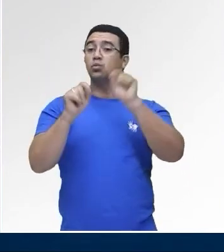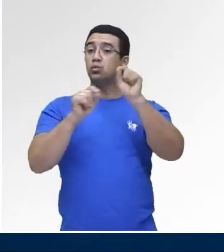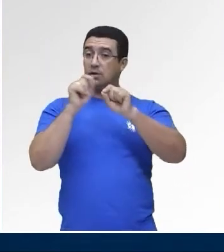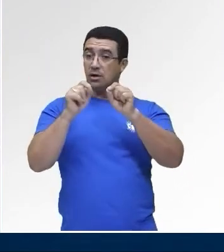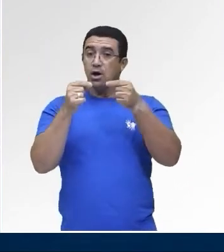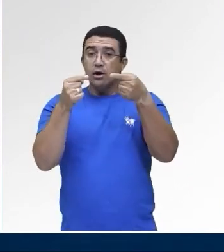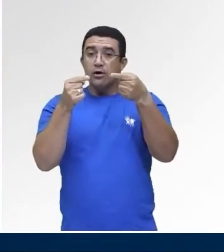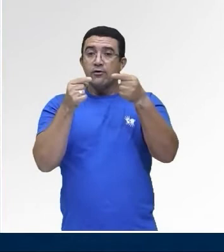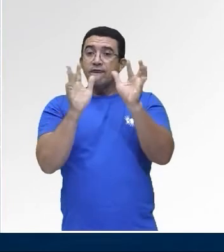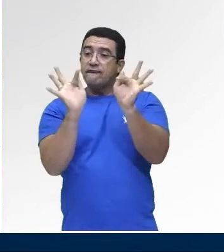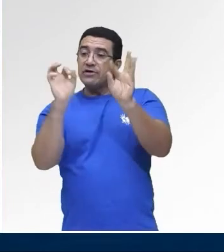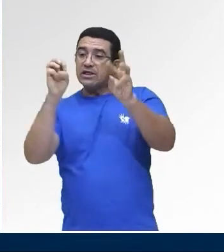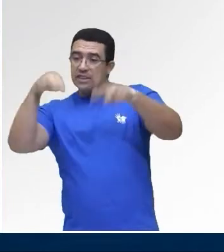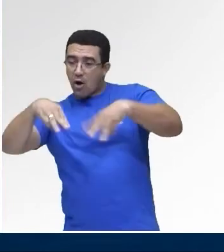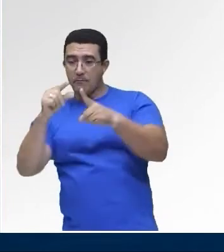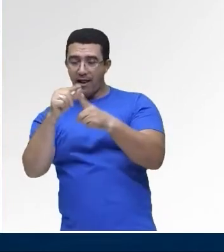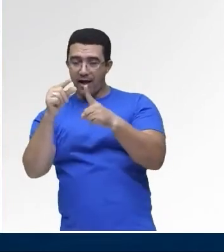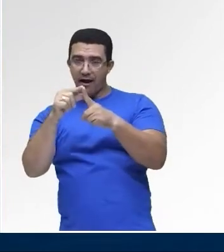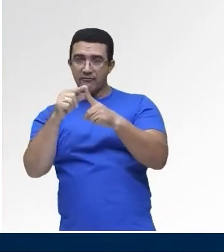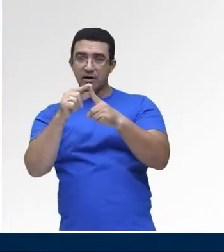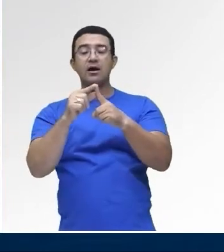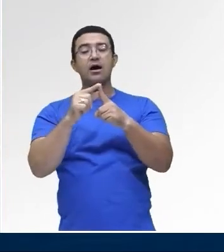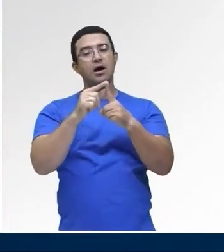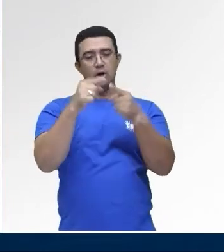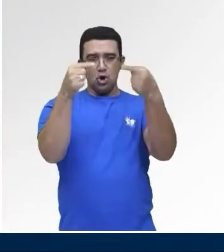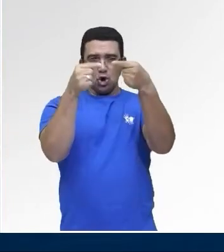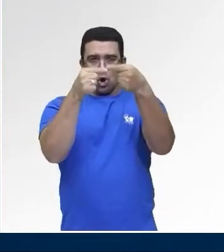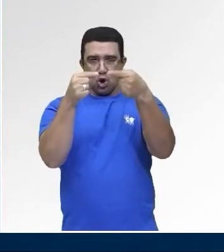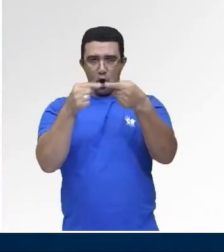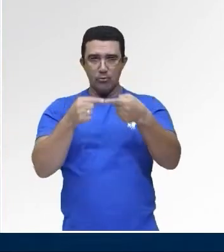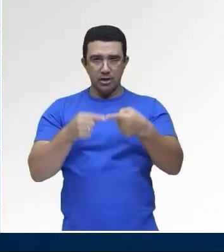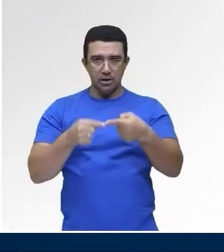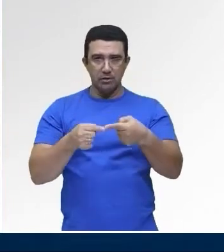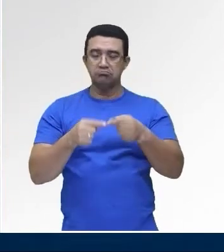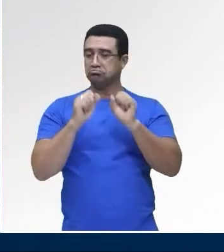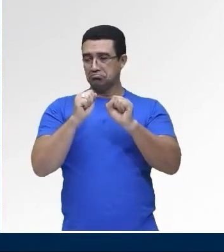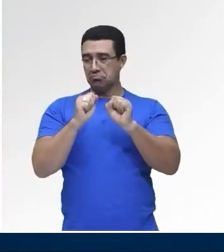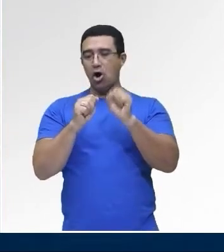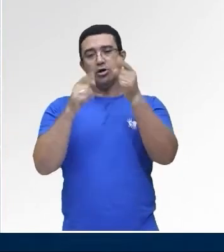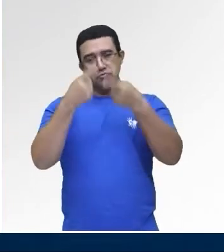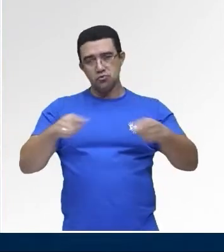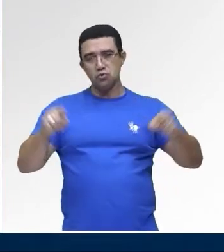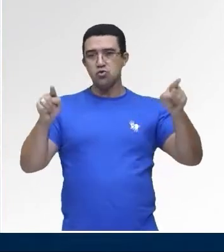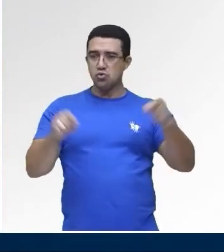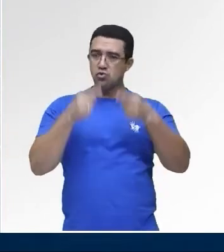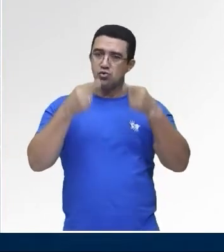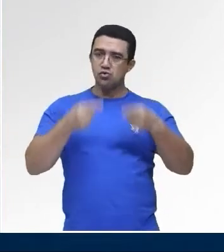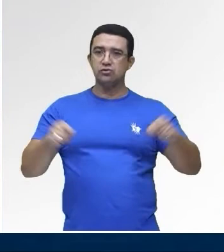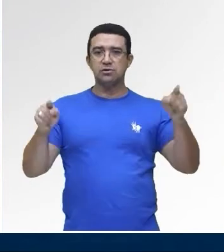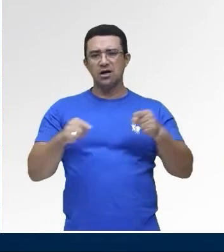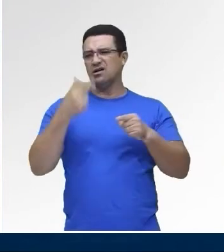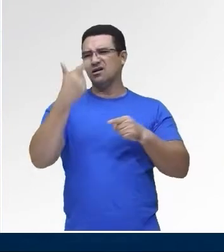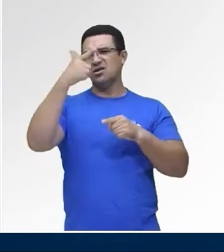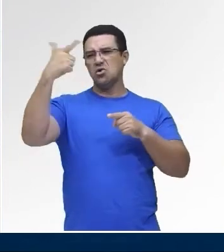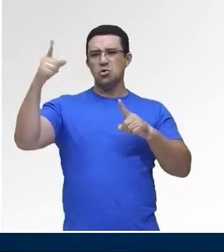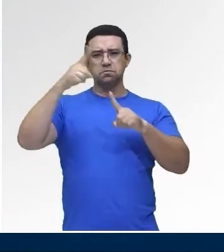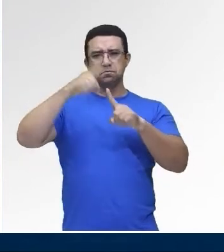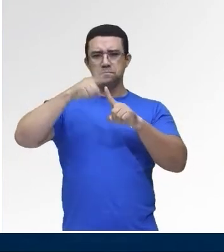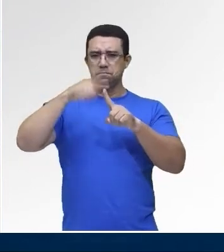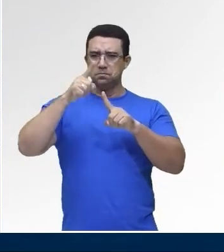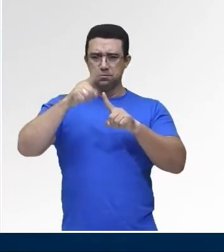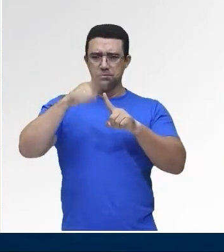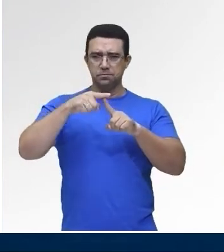estrofes de certas poesias. Pode também estar nas músicas, pode estar em hinos e em tantas outras formas de